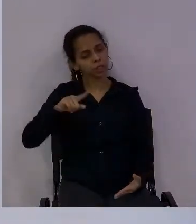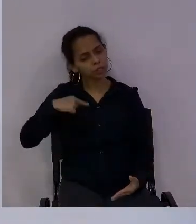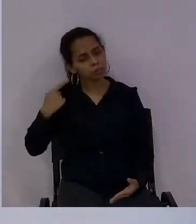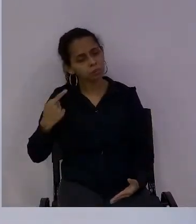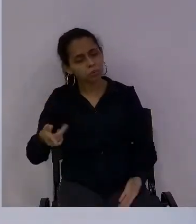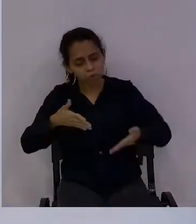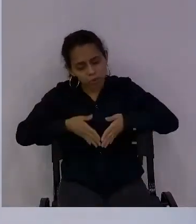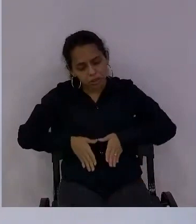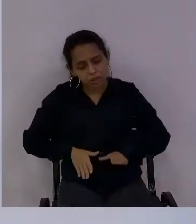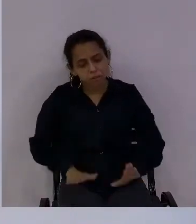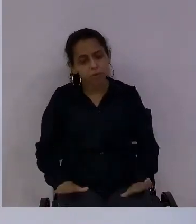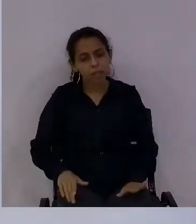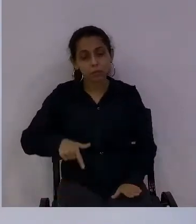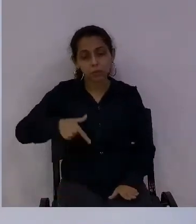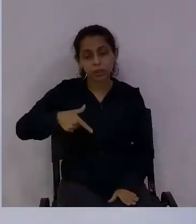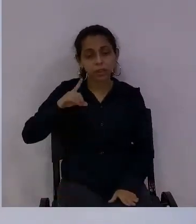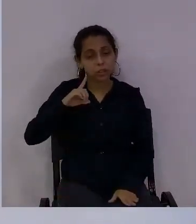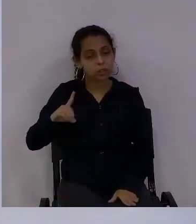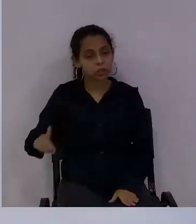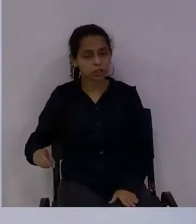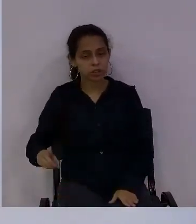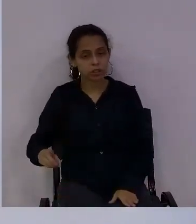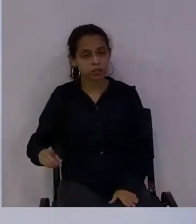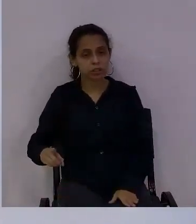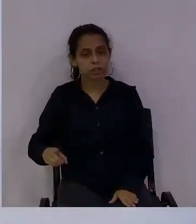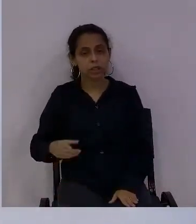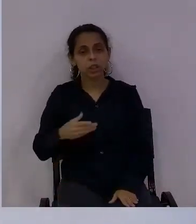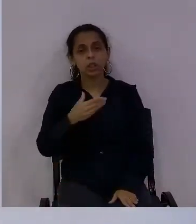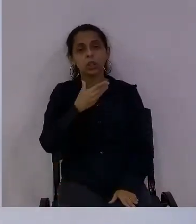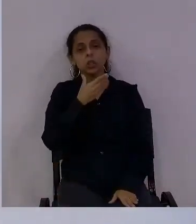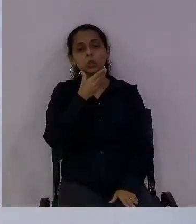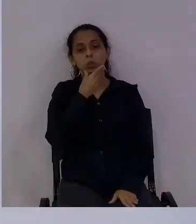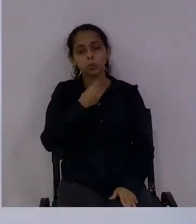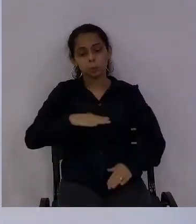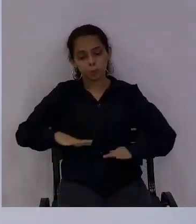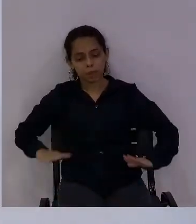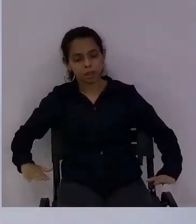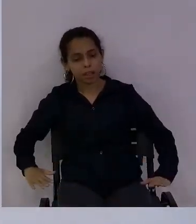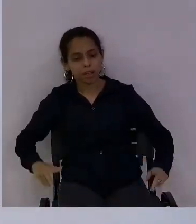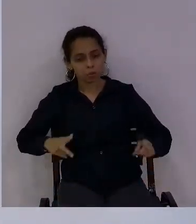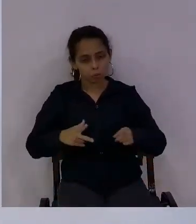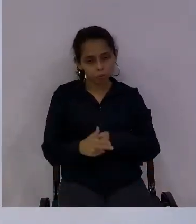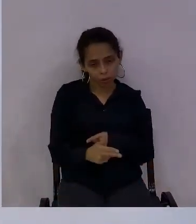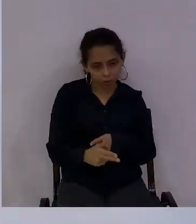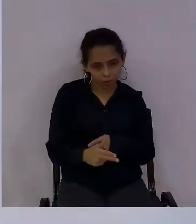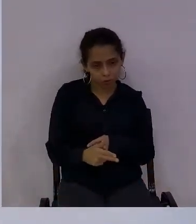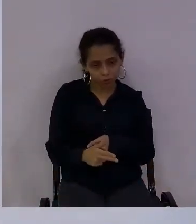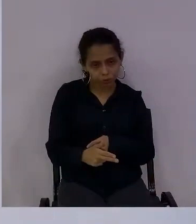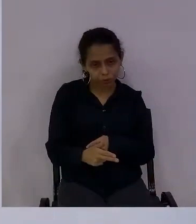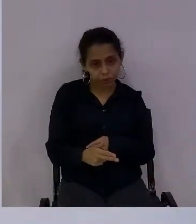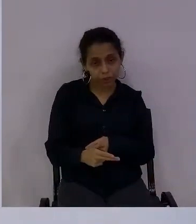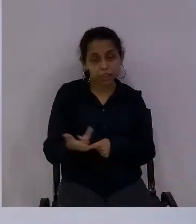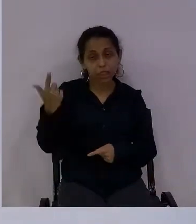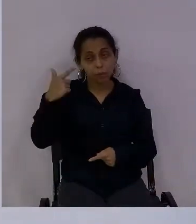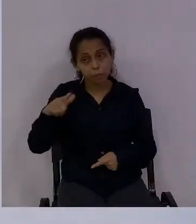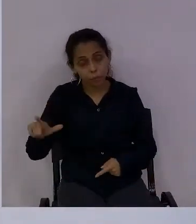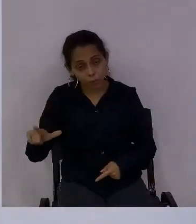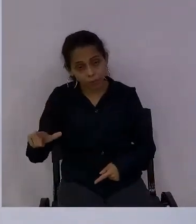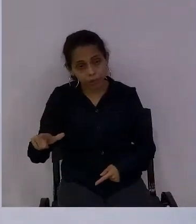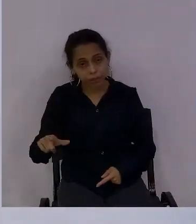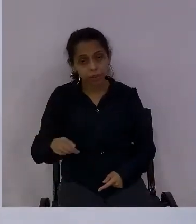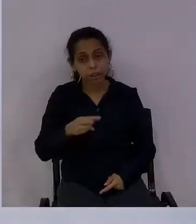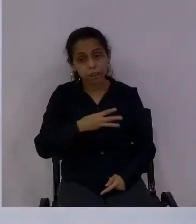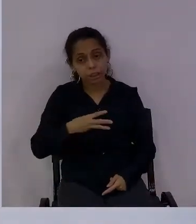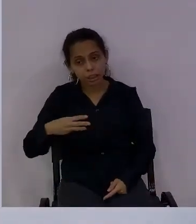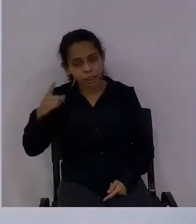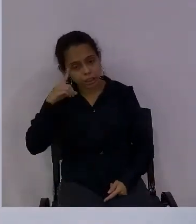menino, 7 dias ele era levado à circuncisão, e mais 33 dias, completando-se 40 dias, então, era o momento em que a